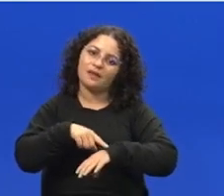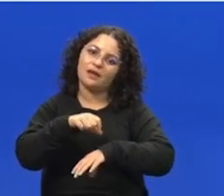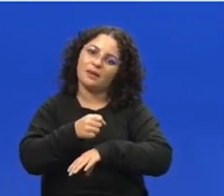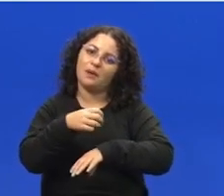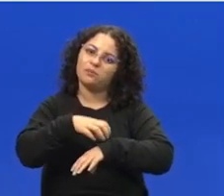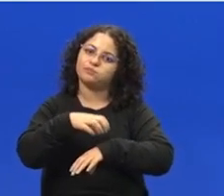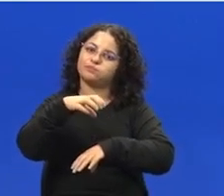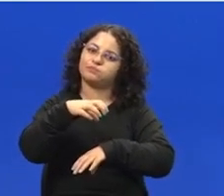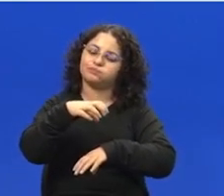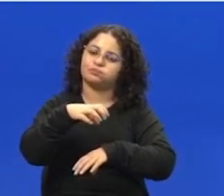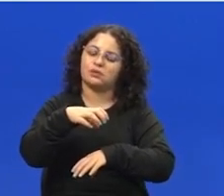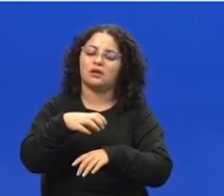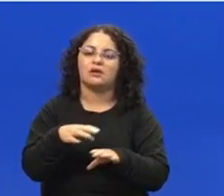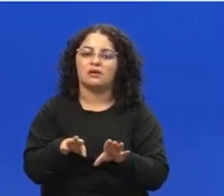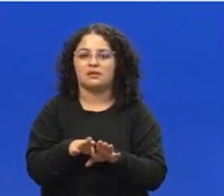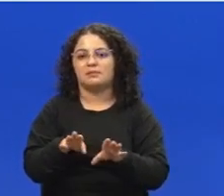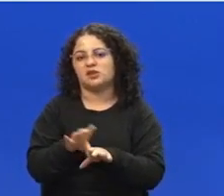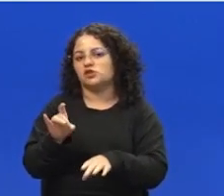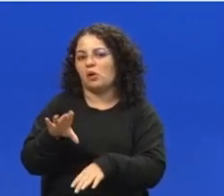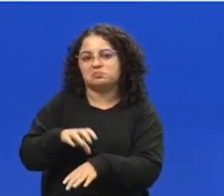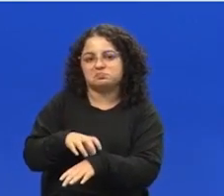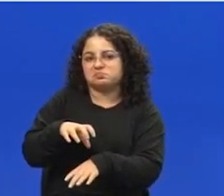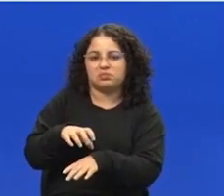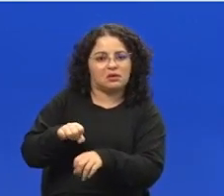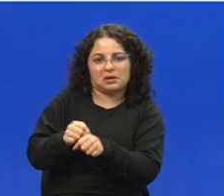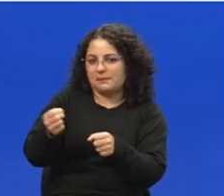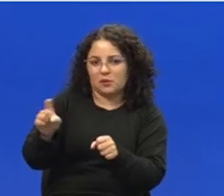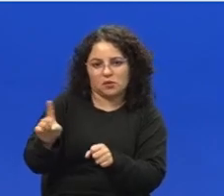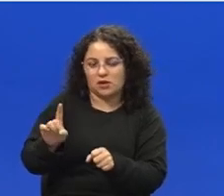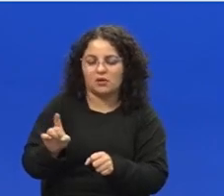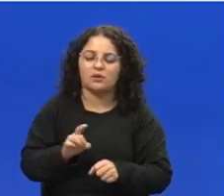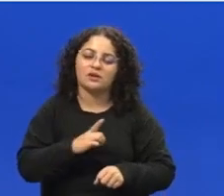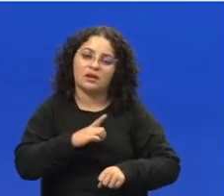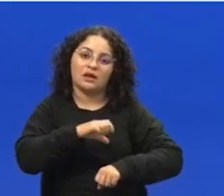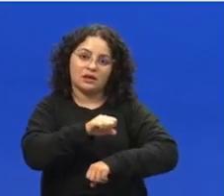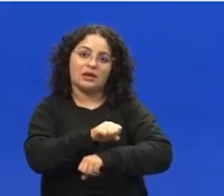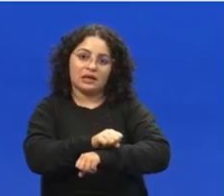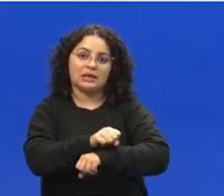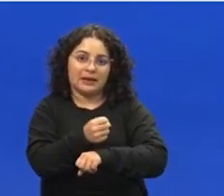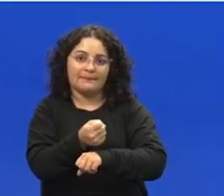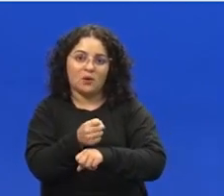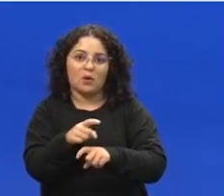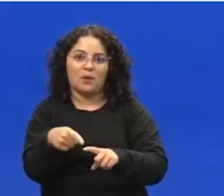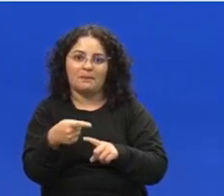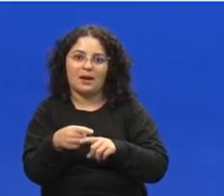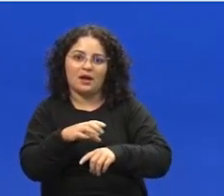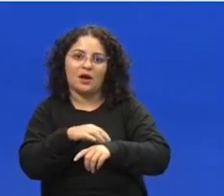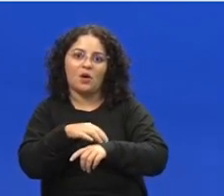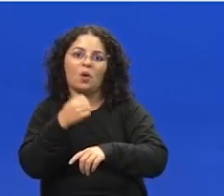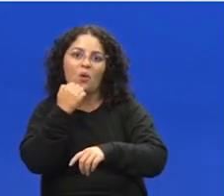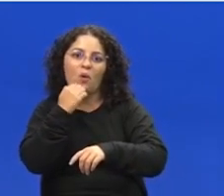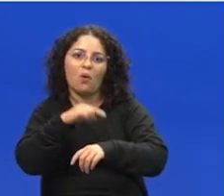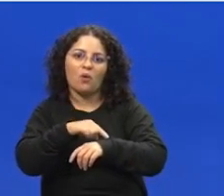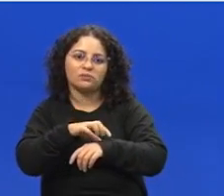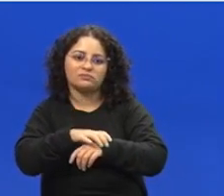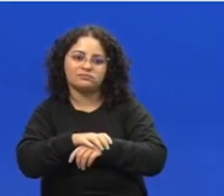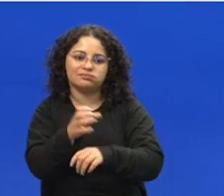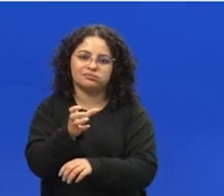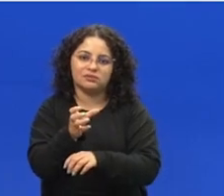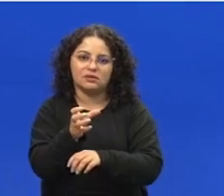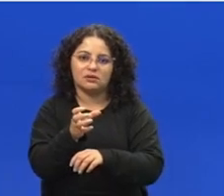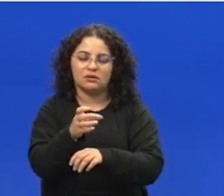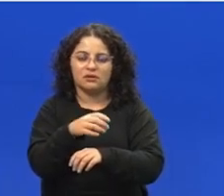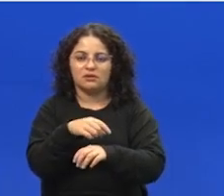e as propriamente luxações. A fratura luxação é quando eu tenho a fratura seguida de um deslocamento articular e